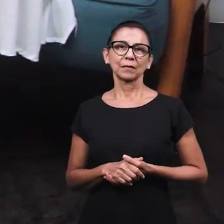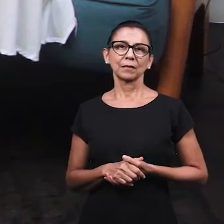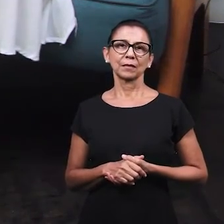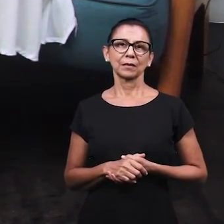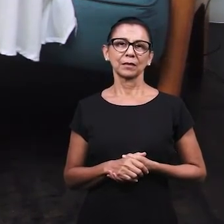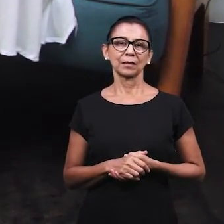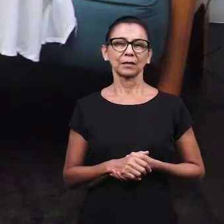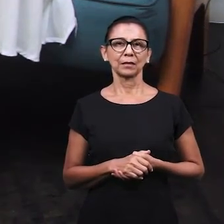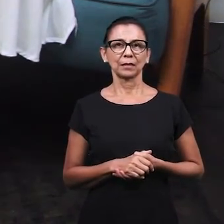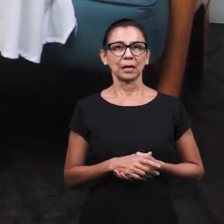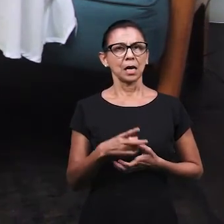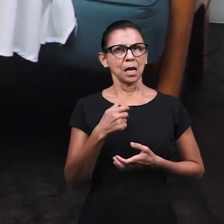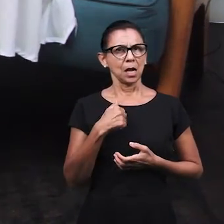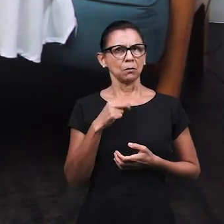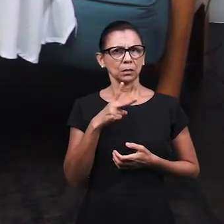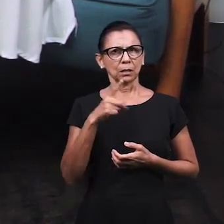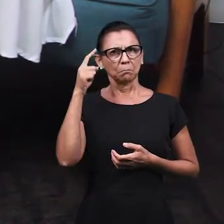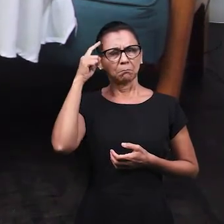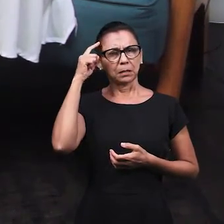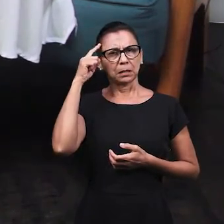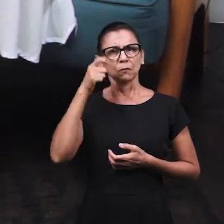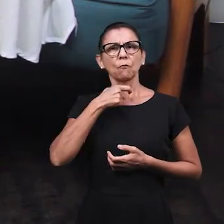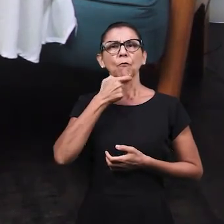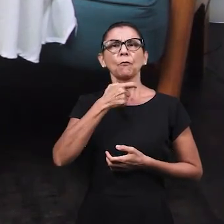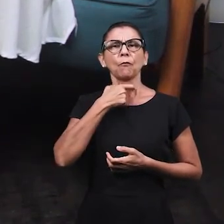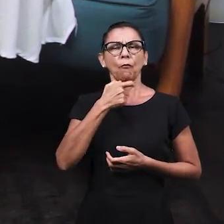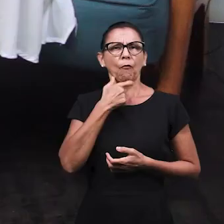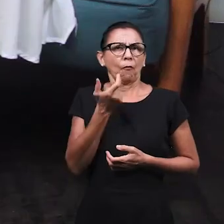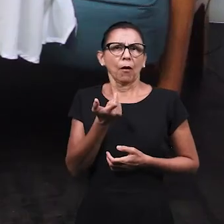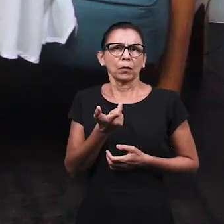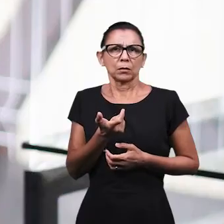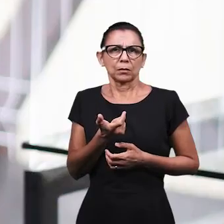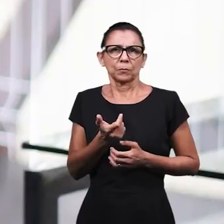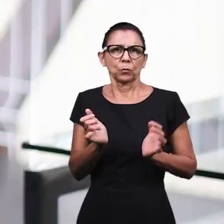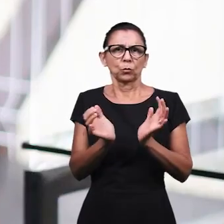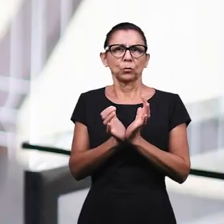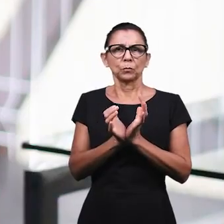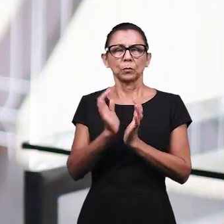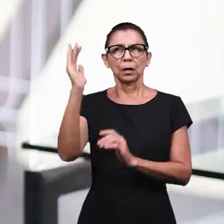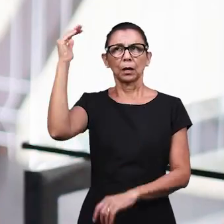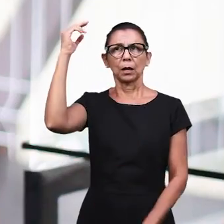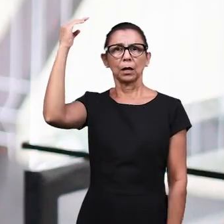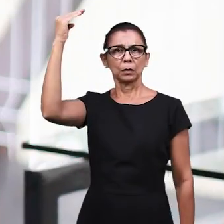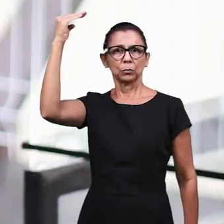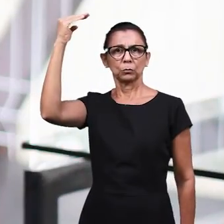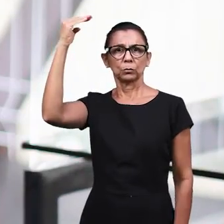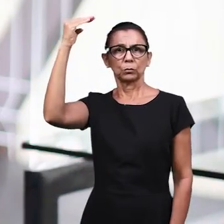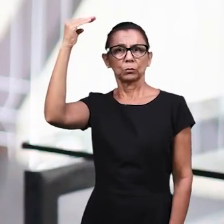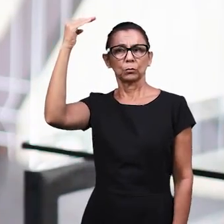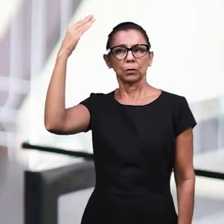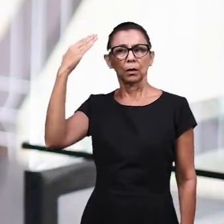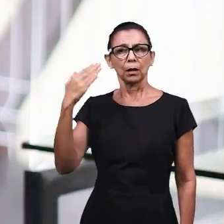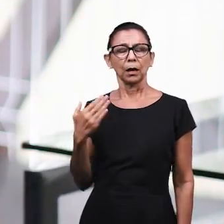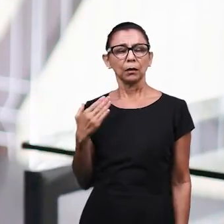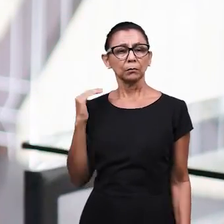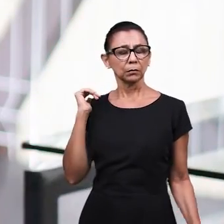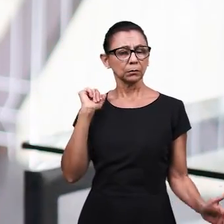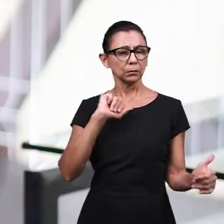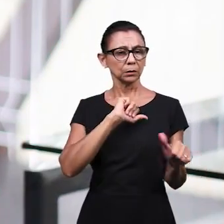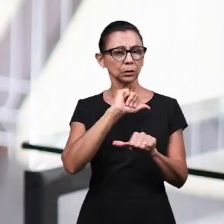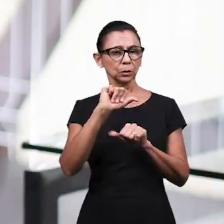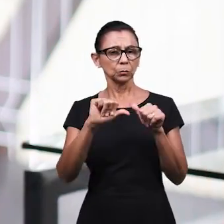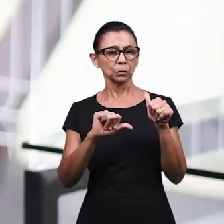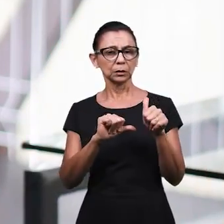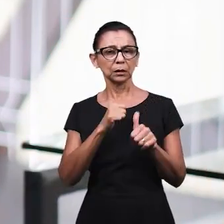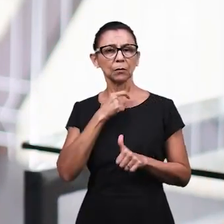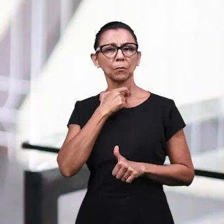eu me imaginava fazendo uma locução para adultos. Agora eu teria que mudar completamente isso para encaixar, para